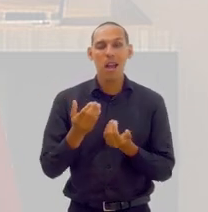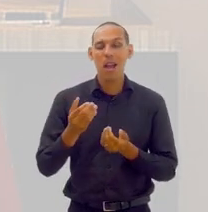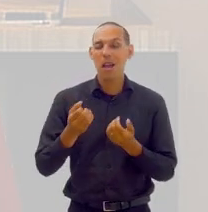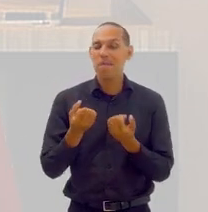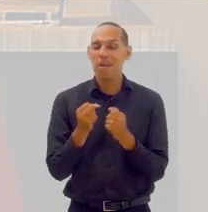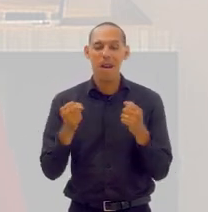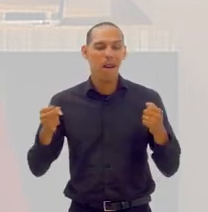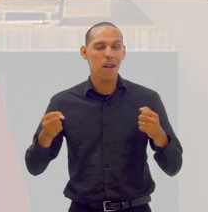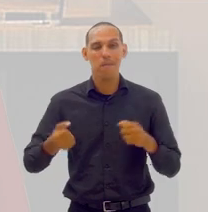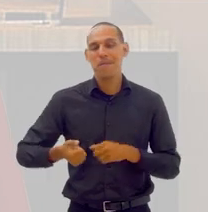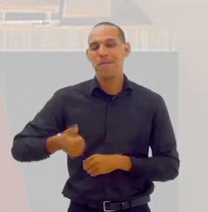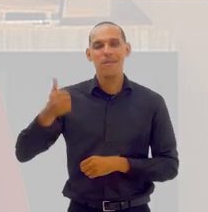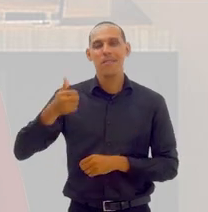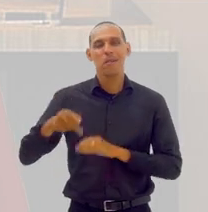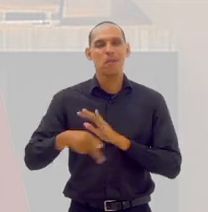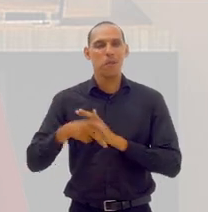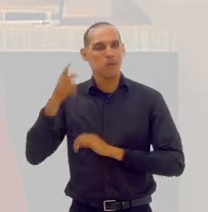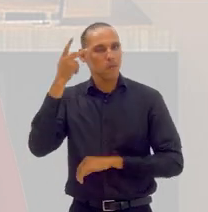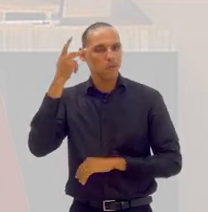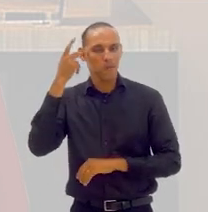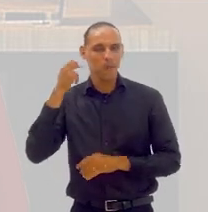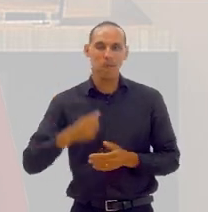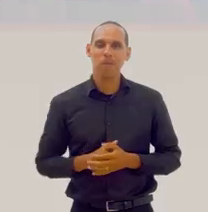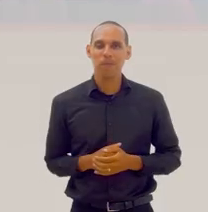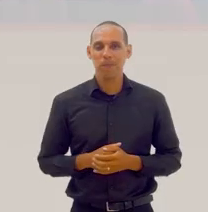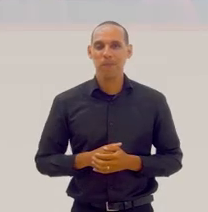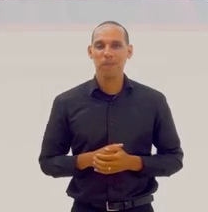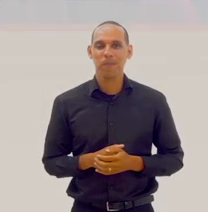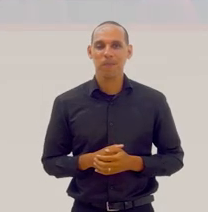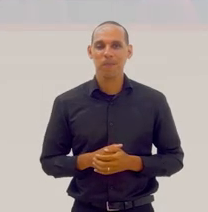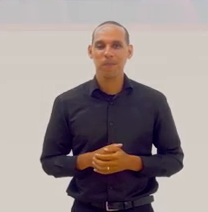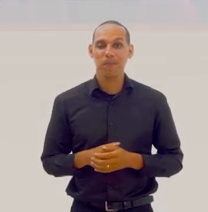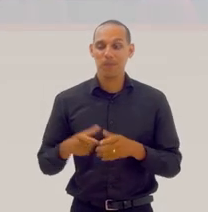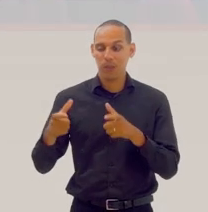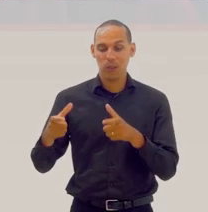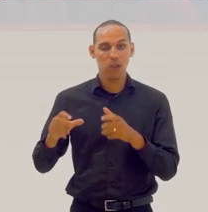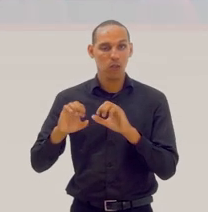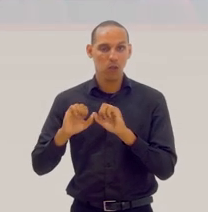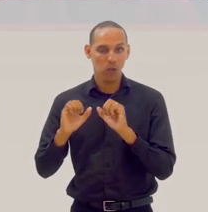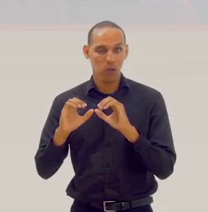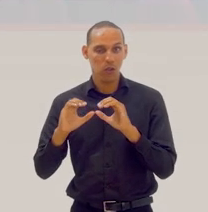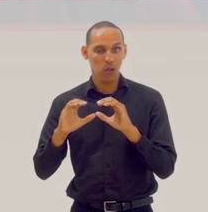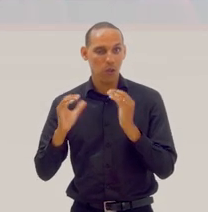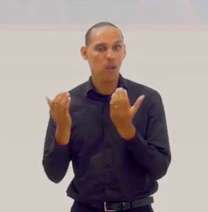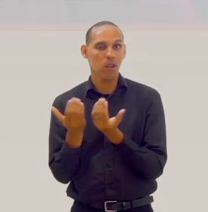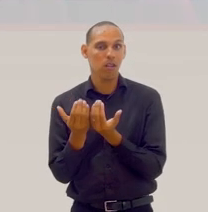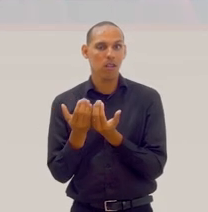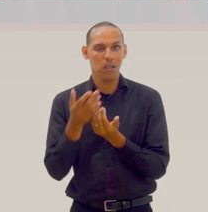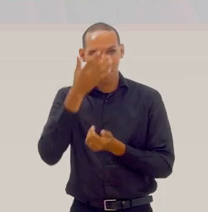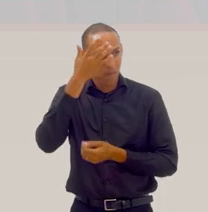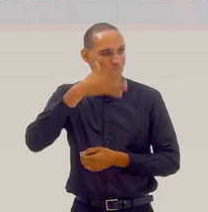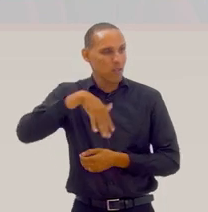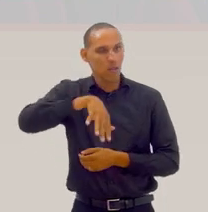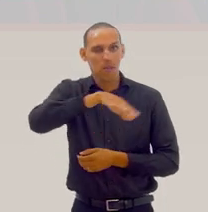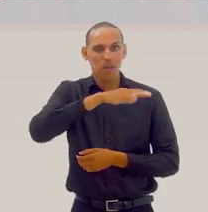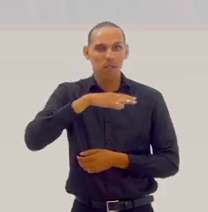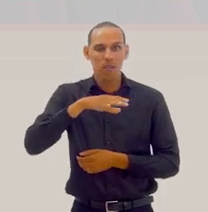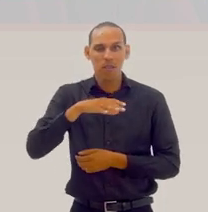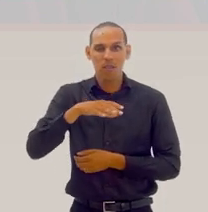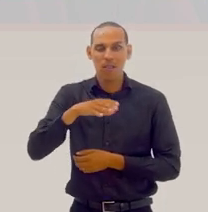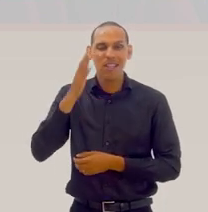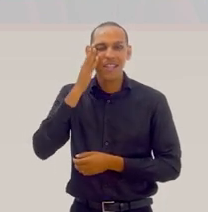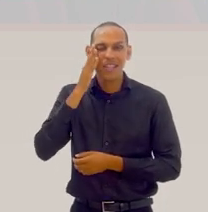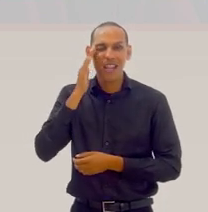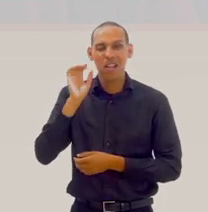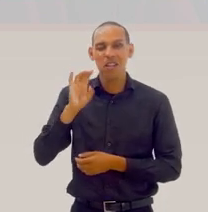maior comunidade de São Paulo, né, uma comunidade que muitas vezes as pessoas só ouvem